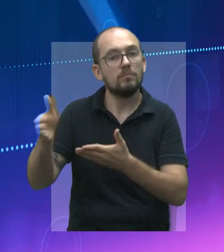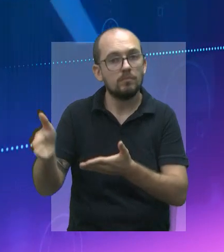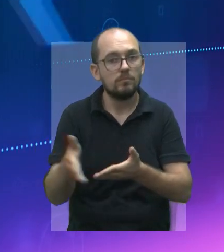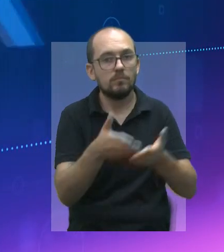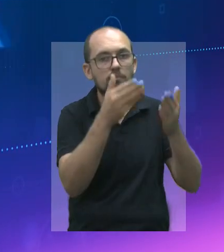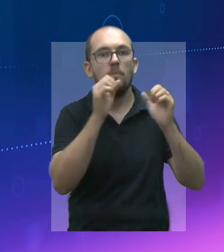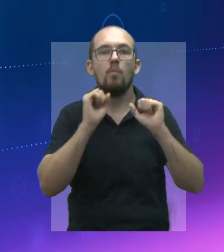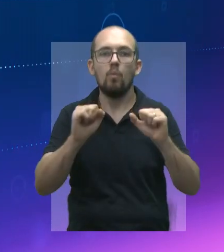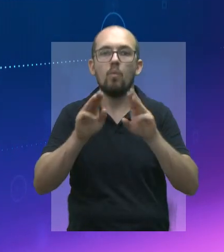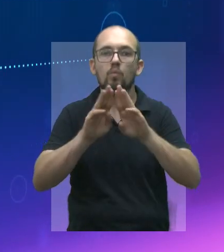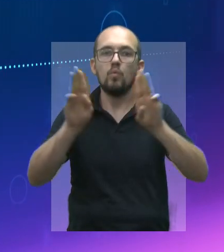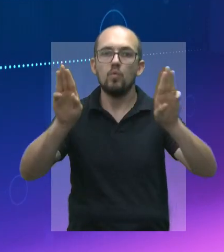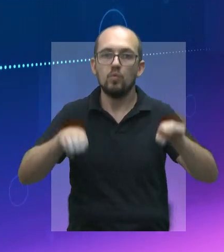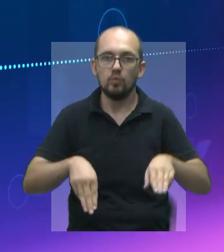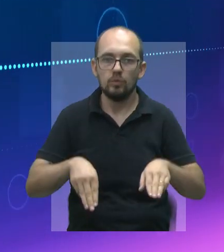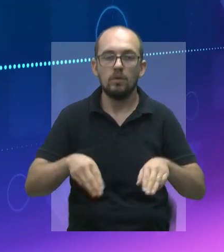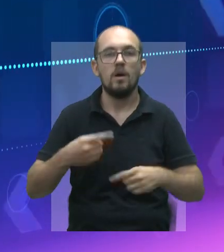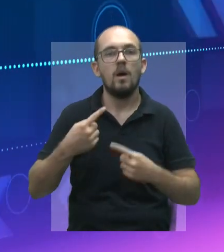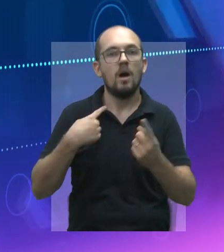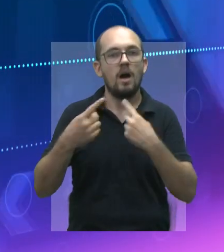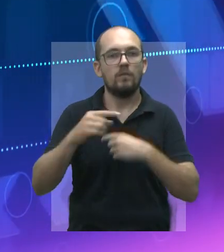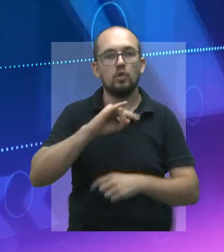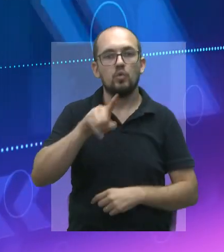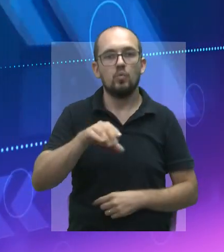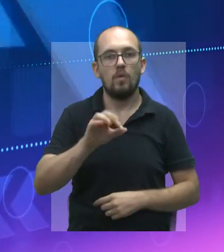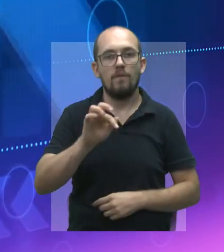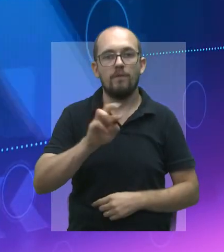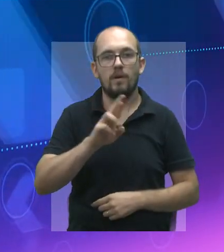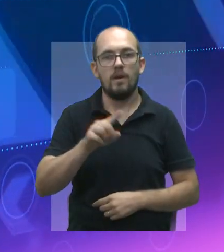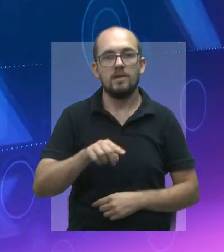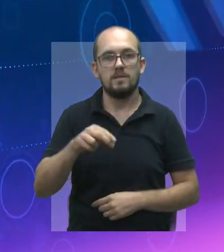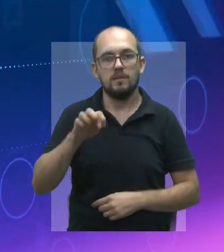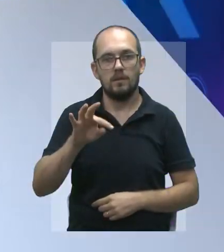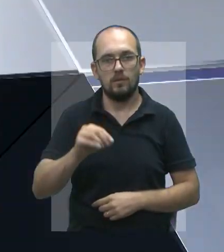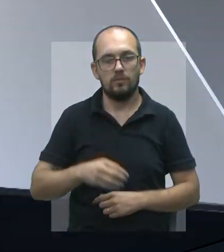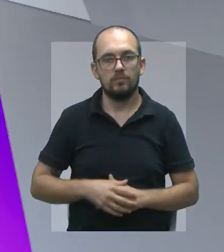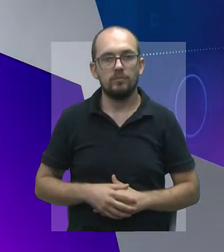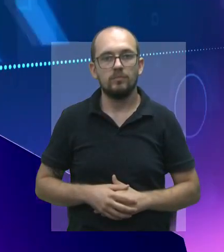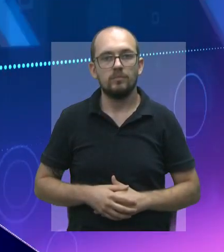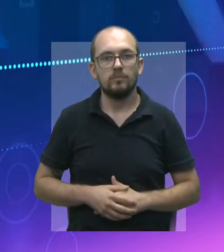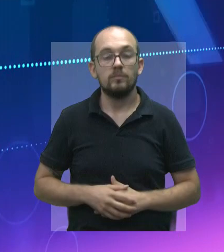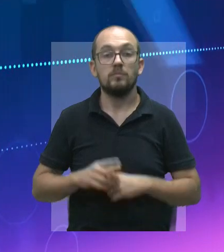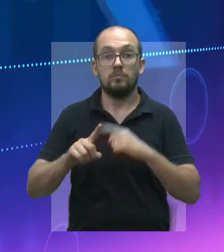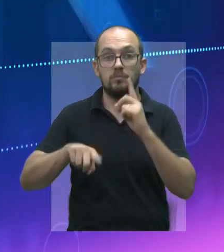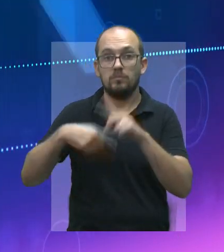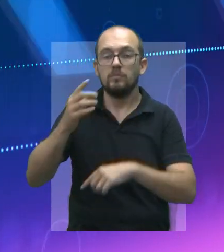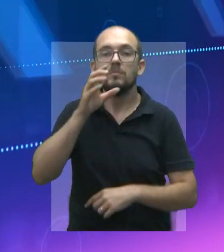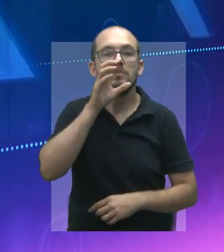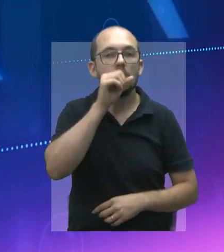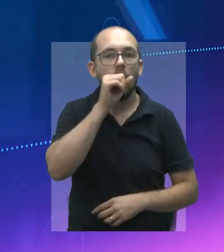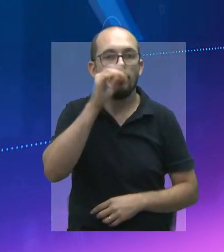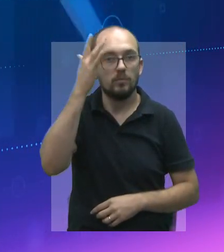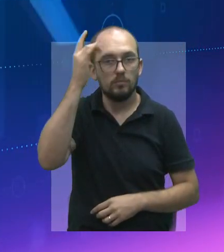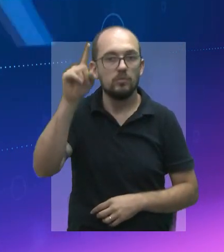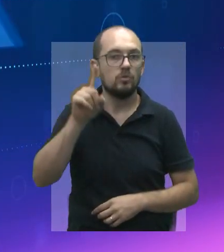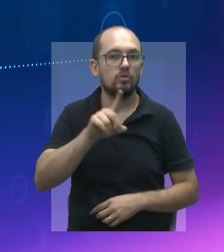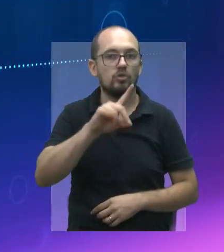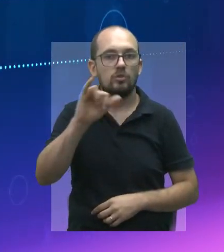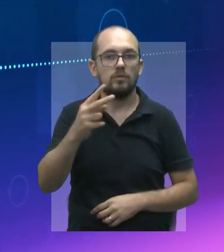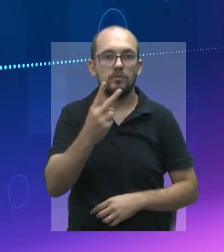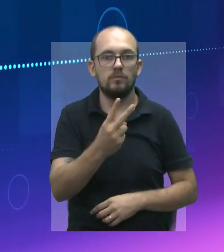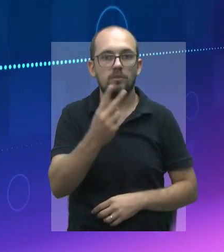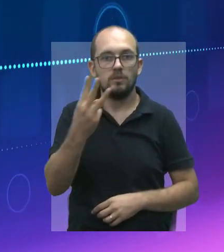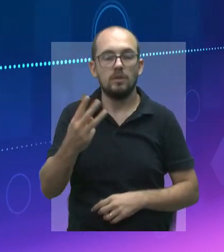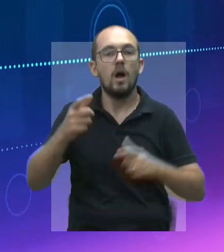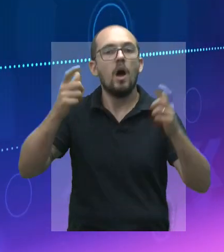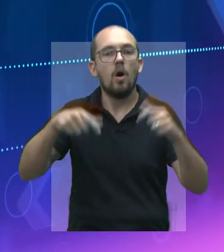Museu Municipal, que fica na Avenida João Ferraz Neto, número 201. No sábado, dia 23, a animação vai ser